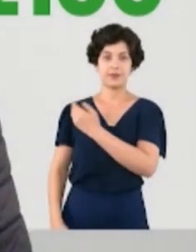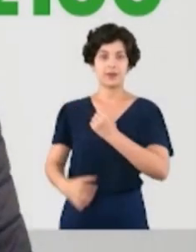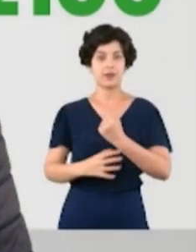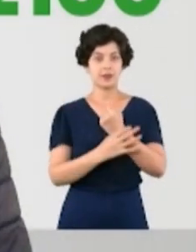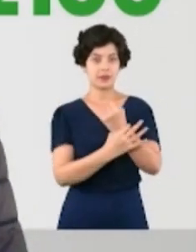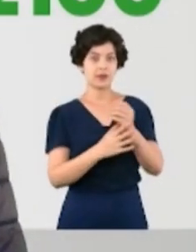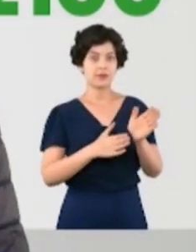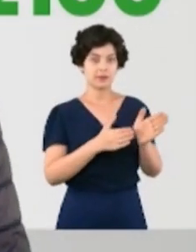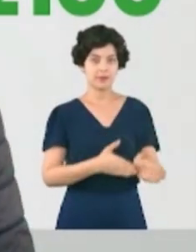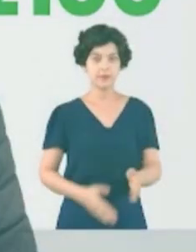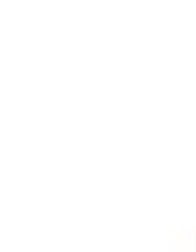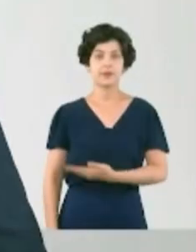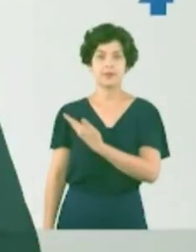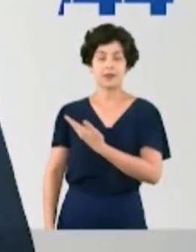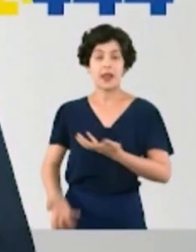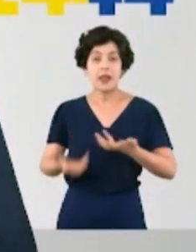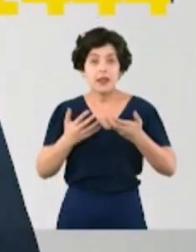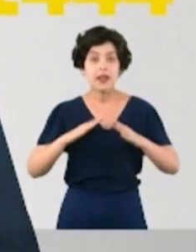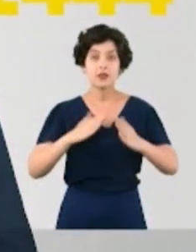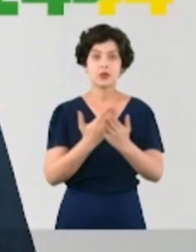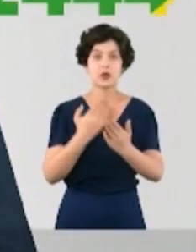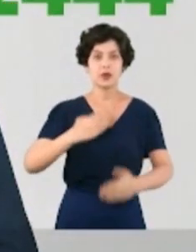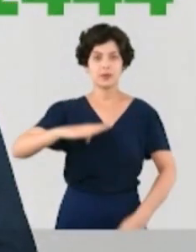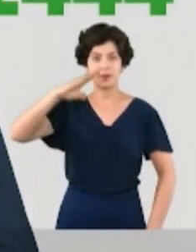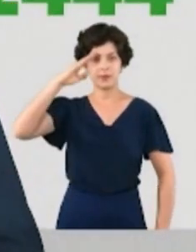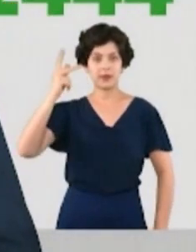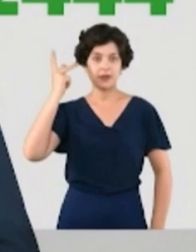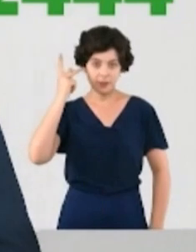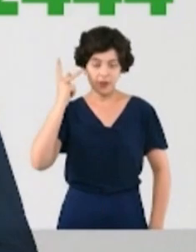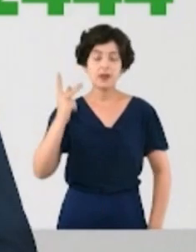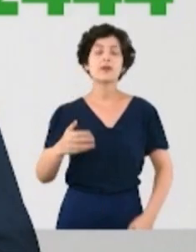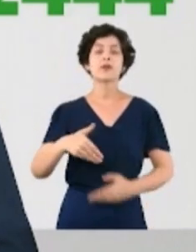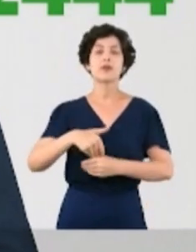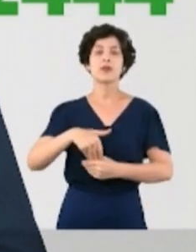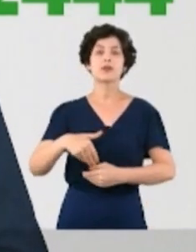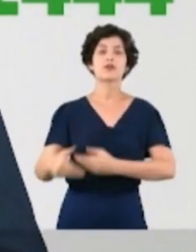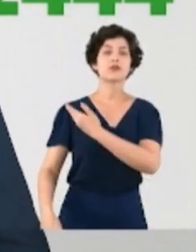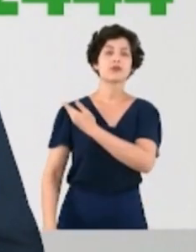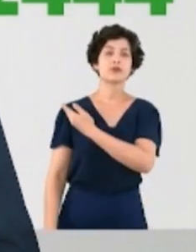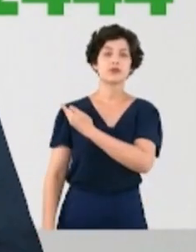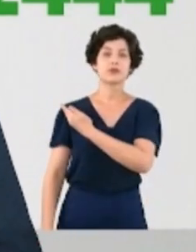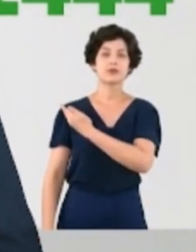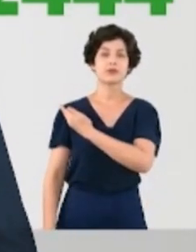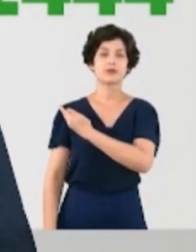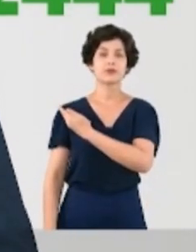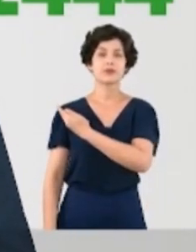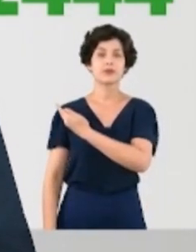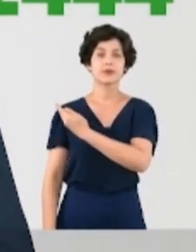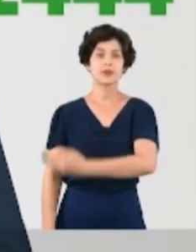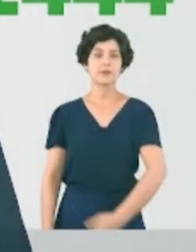com segurança e lealdade. Se você quer uma escola cívico-militar em São Paulo, Tenente Nascimento,